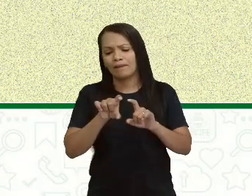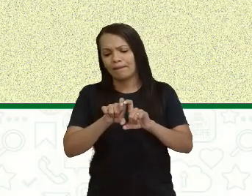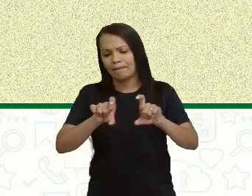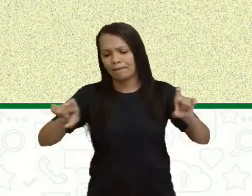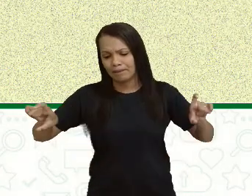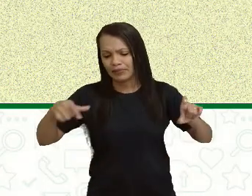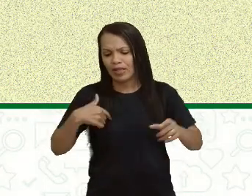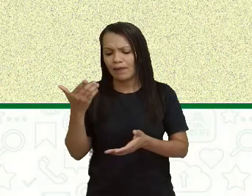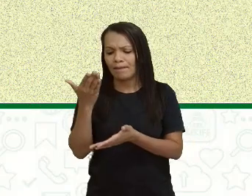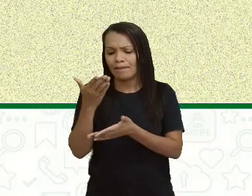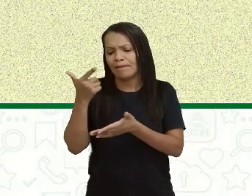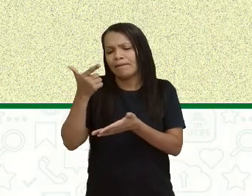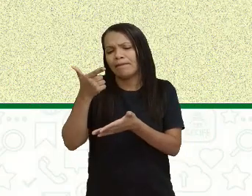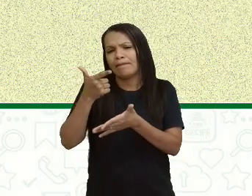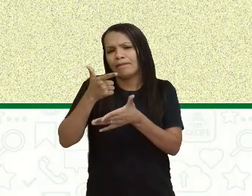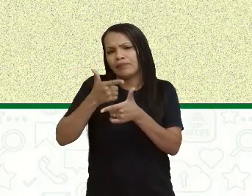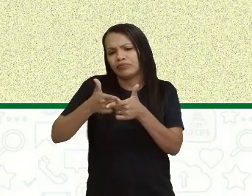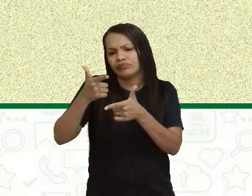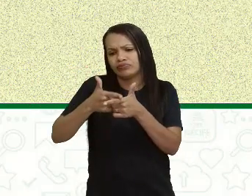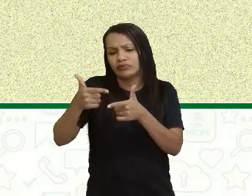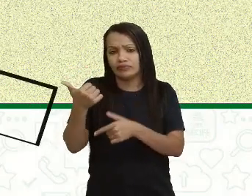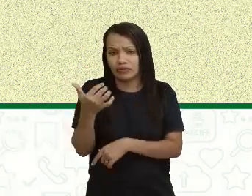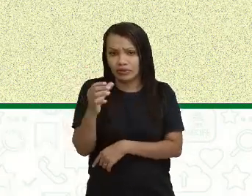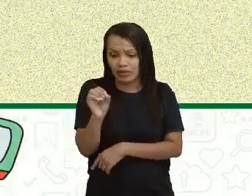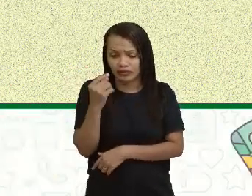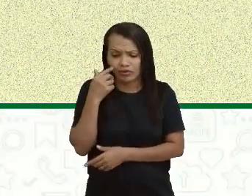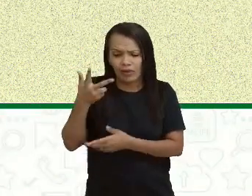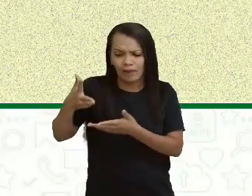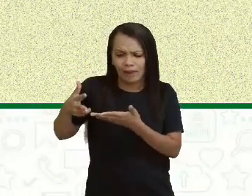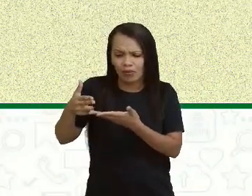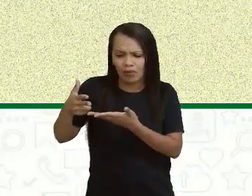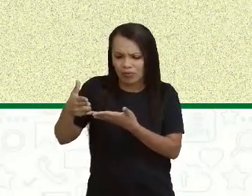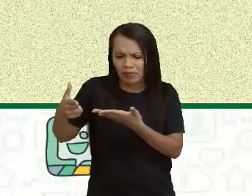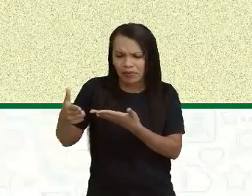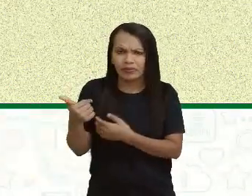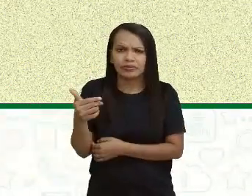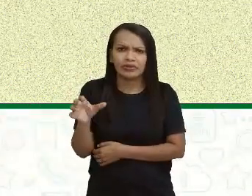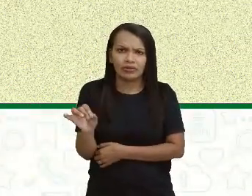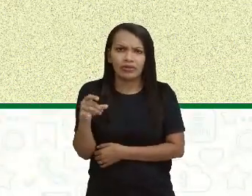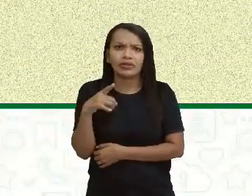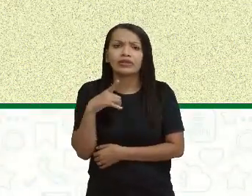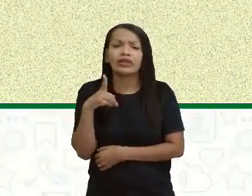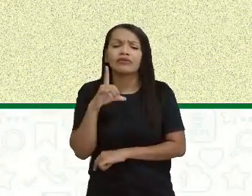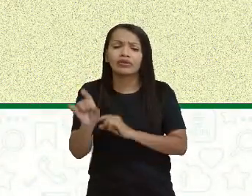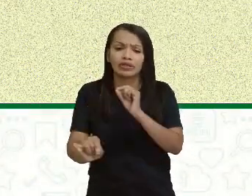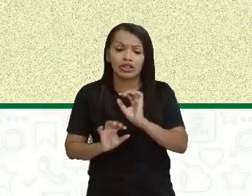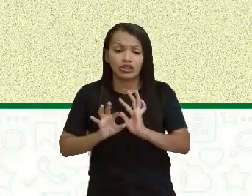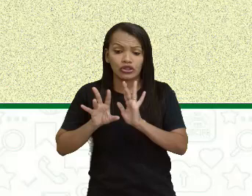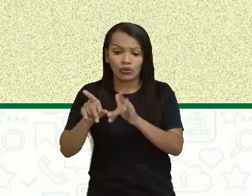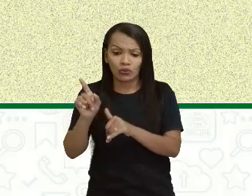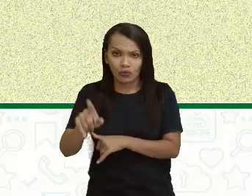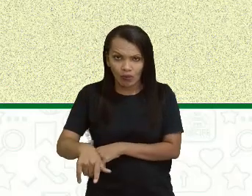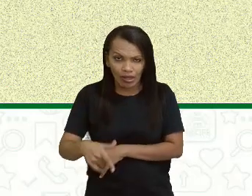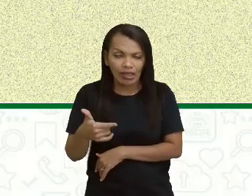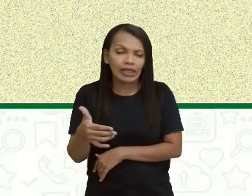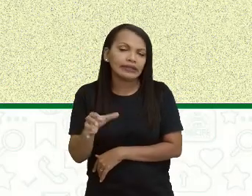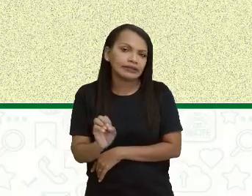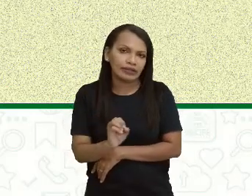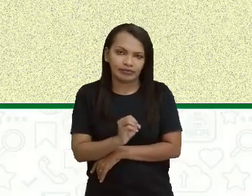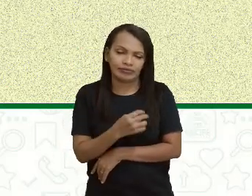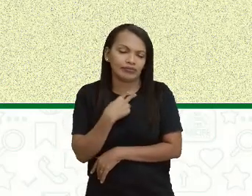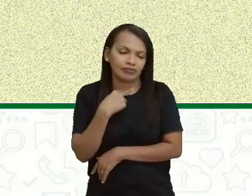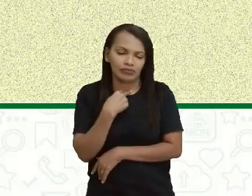em 10 partes. E aí, eu tenho que o todo é 10, né? Não esqueçam. A